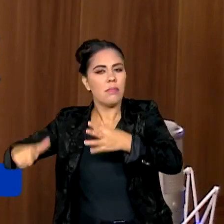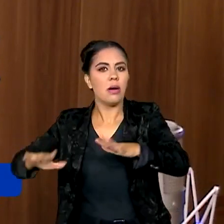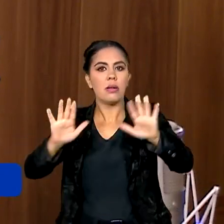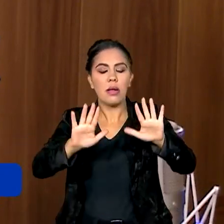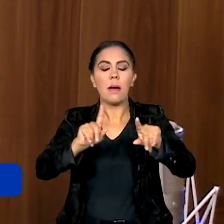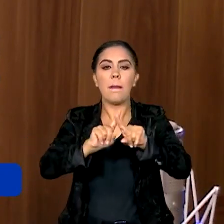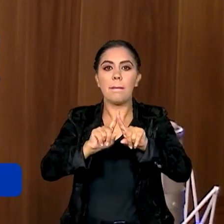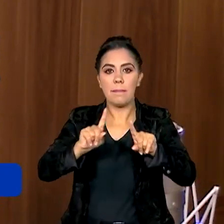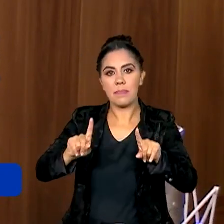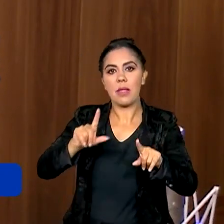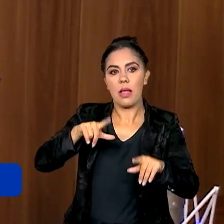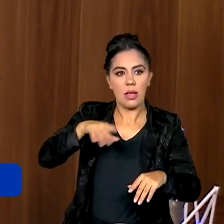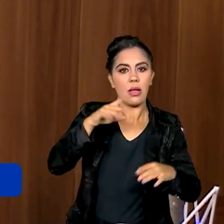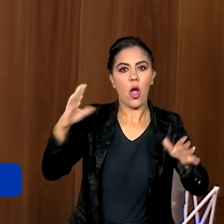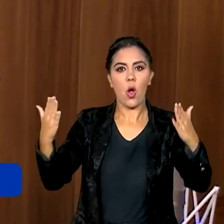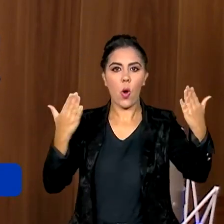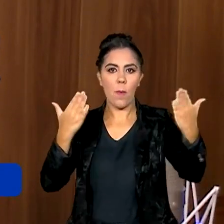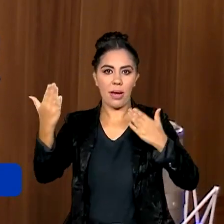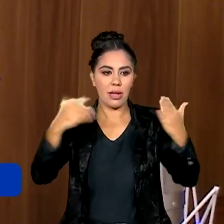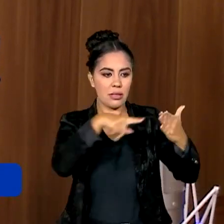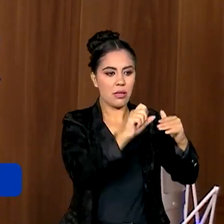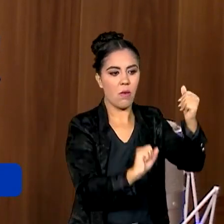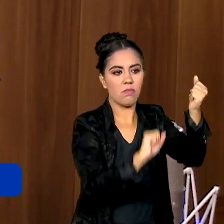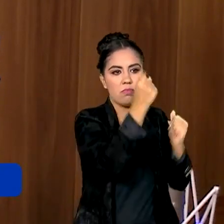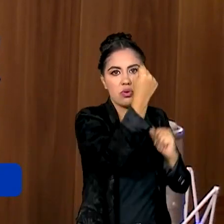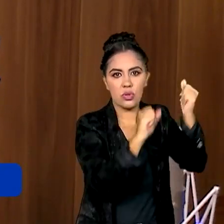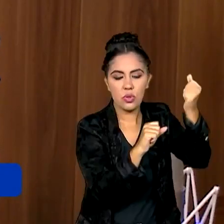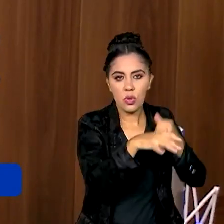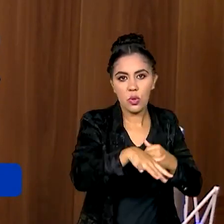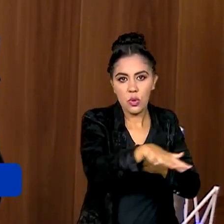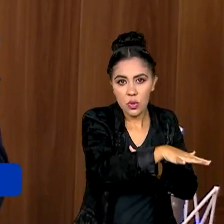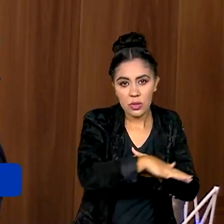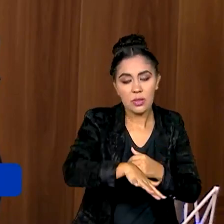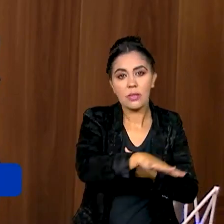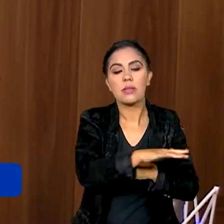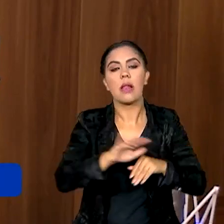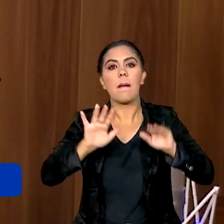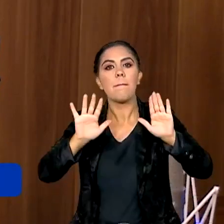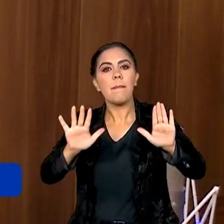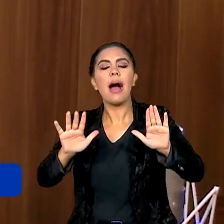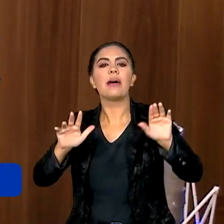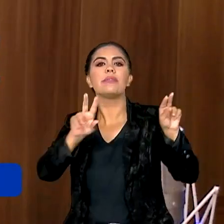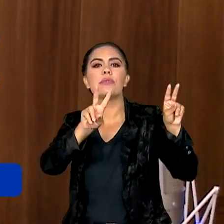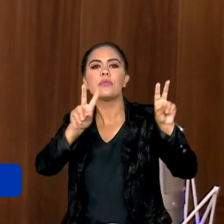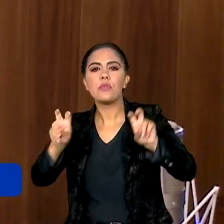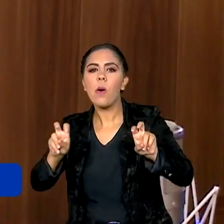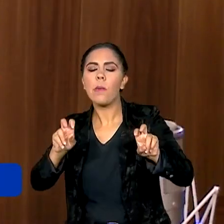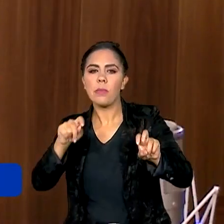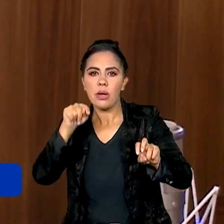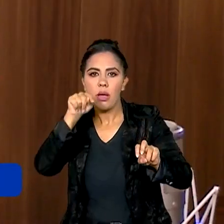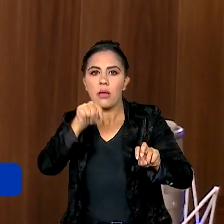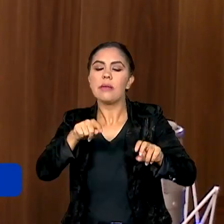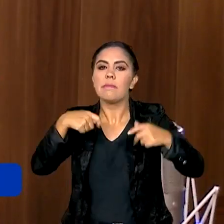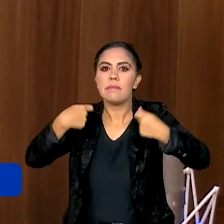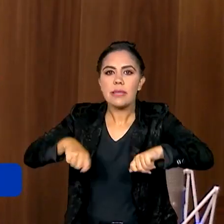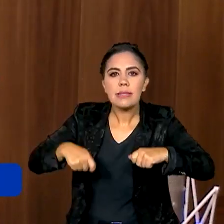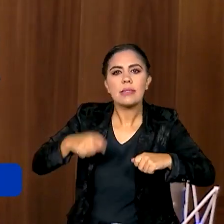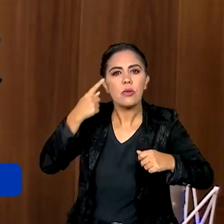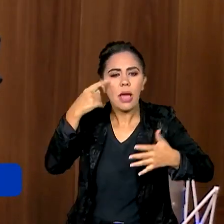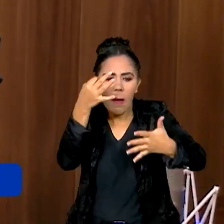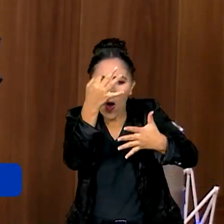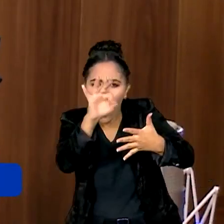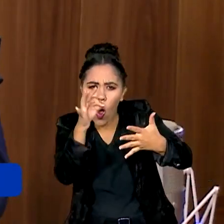na vida de uma indústria petrolífera, petroquímica, mas algum grau de redundância, de checagem, você tem que ter para... Quer